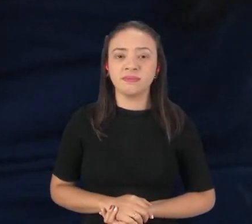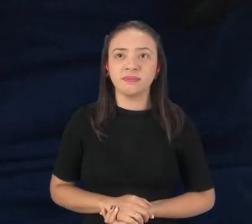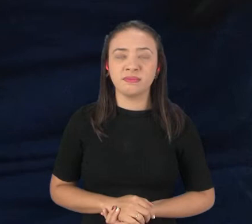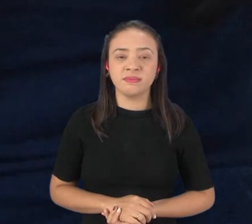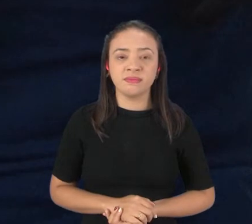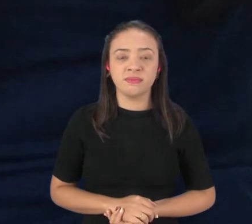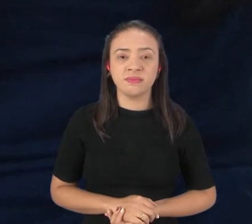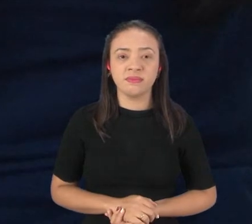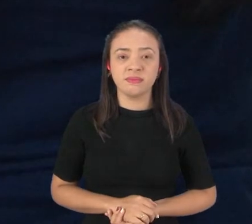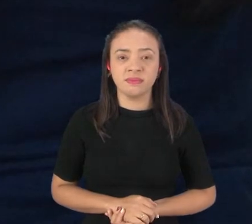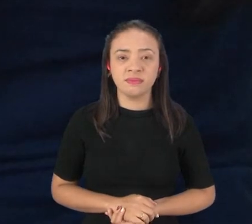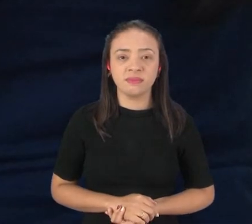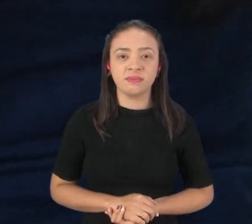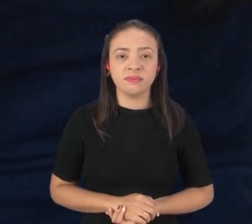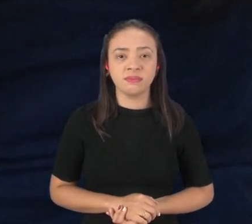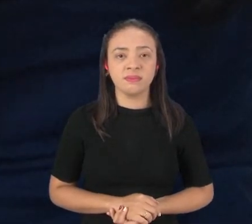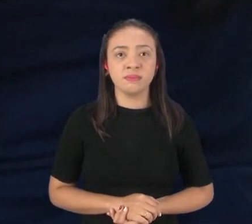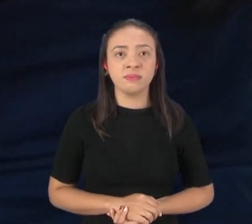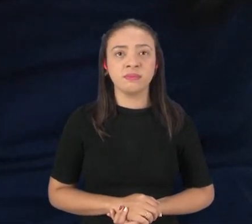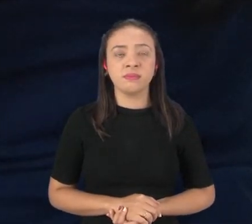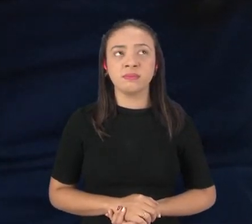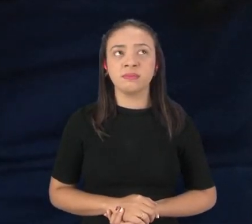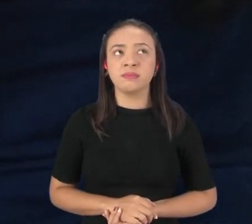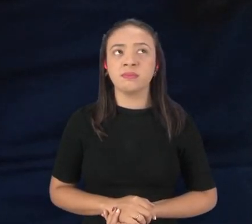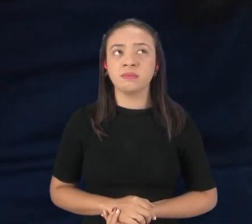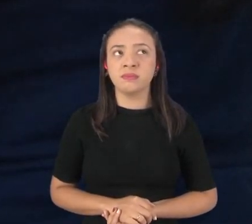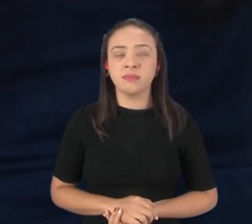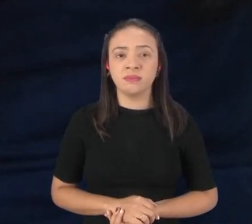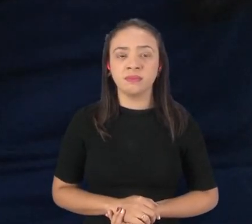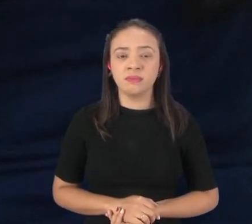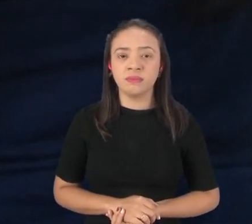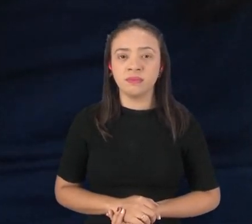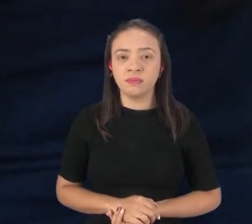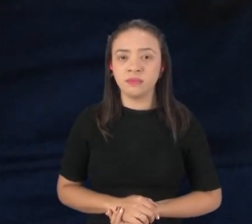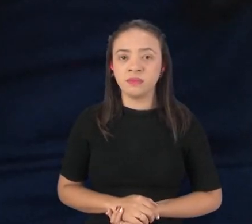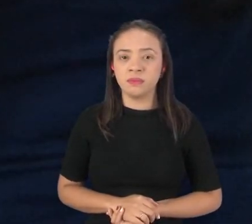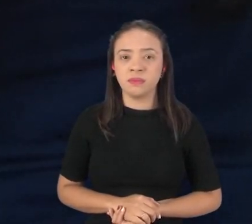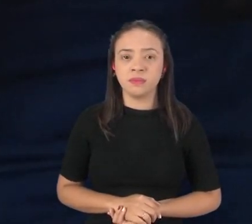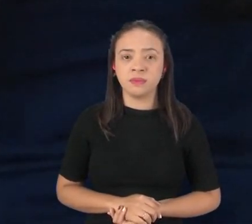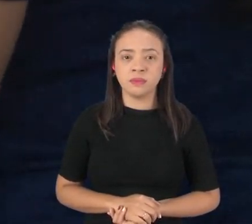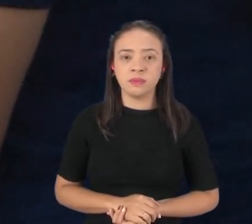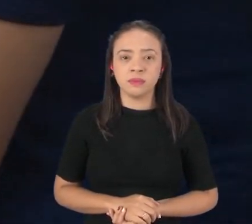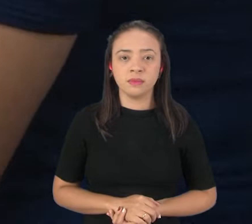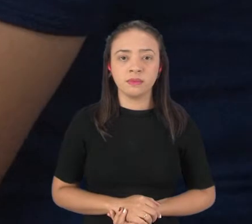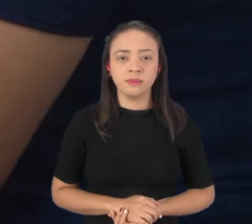aspas, que é o próximo sinal que foi apresentado aí, né? Que se apresentou.